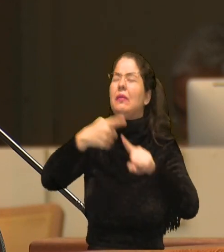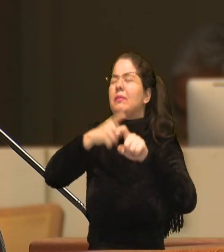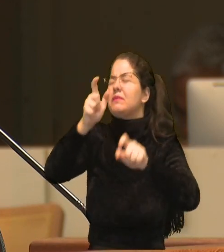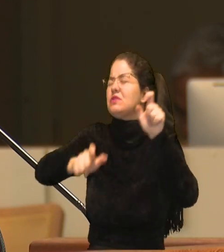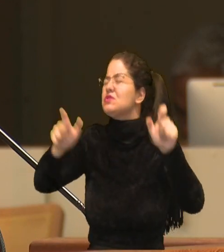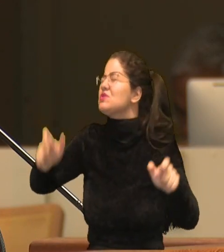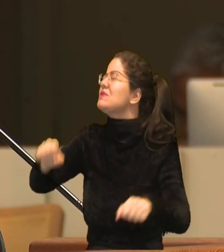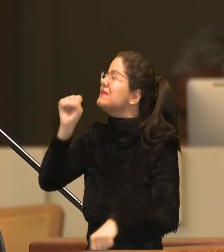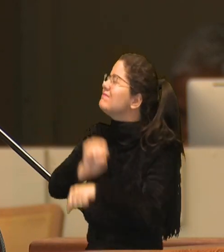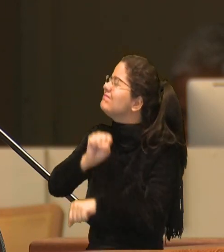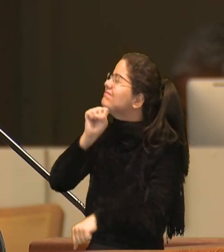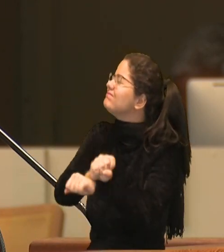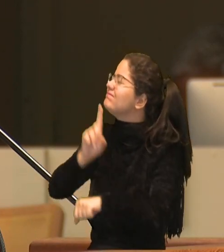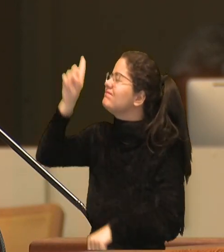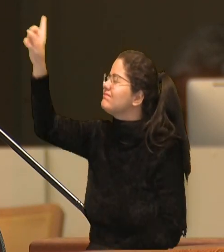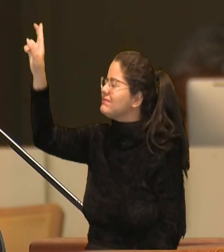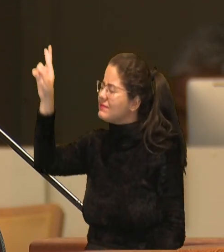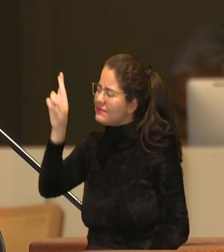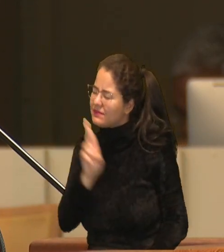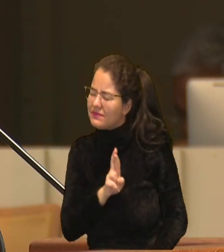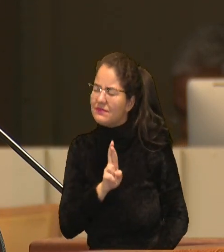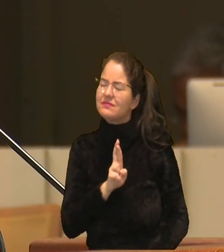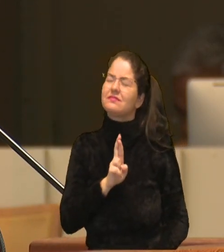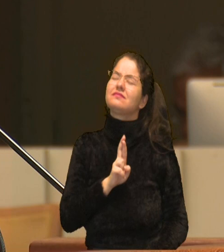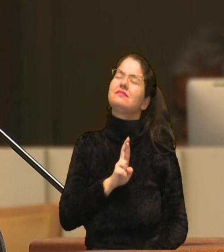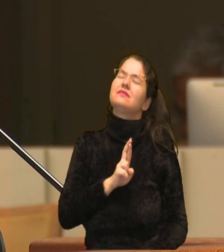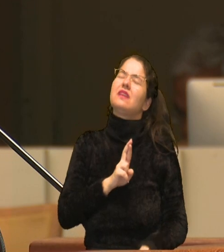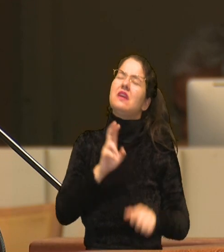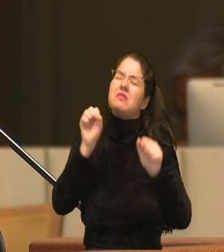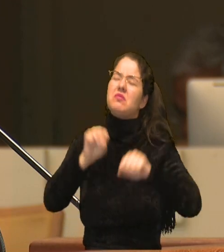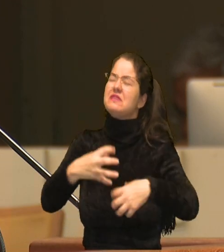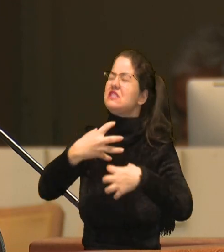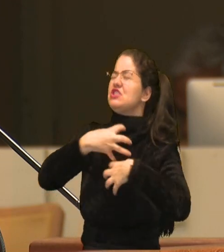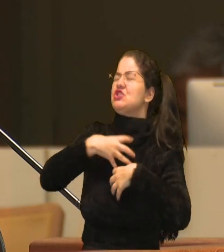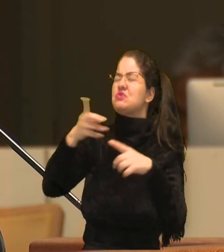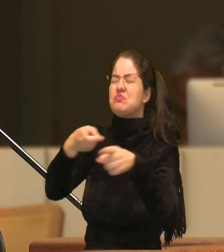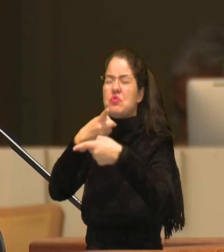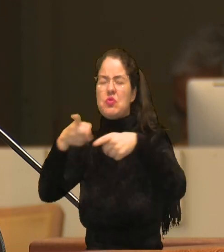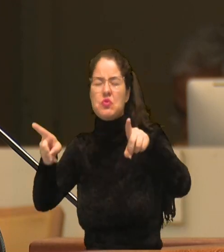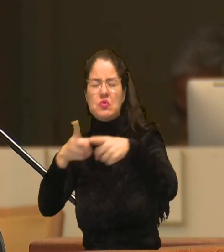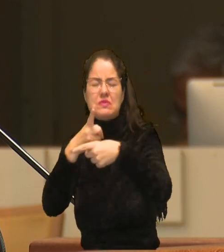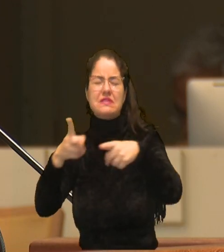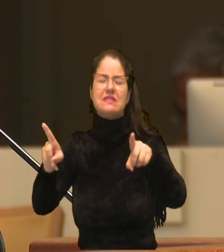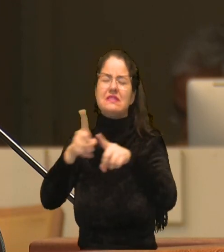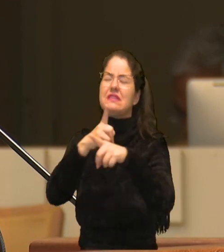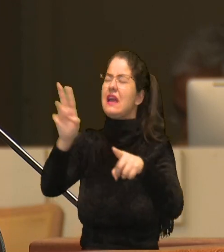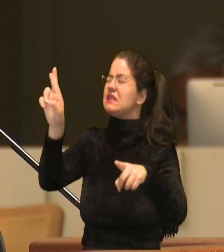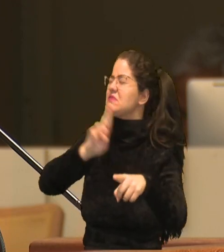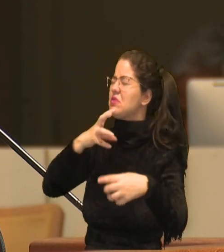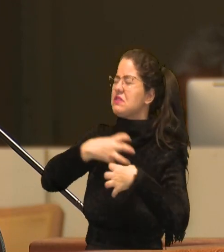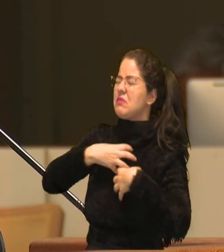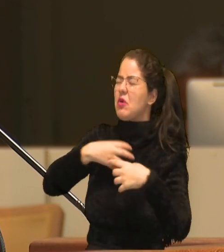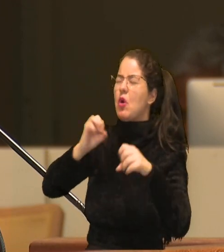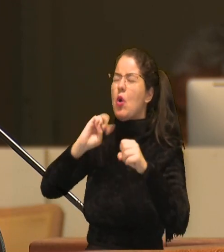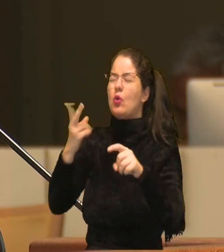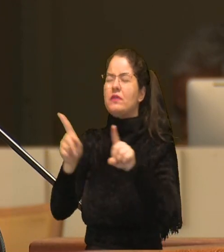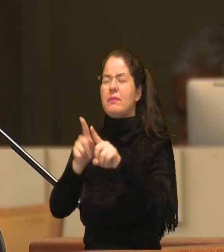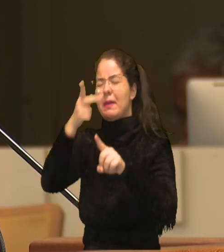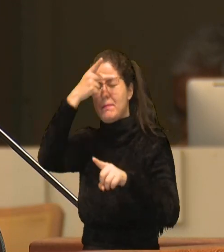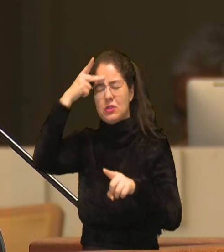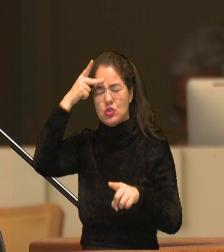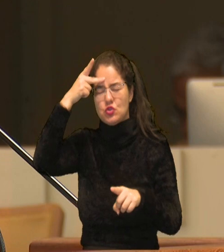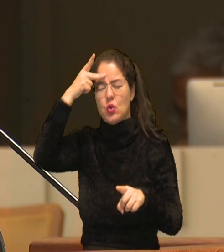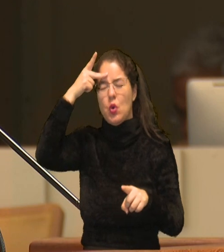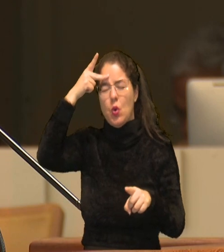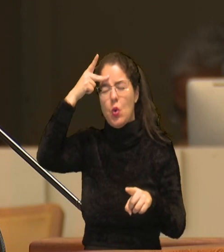a resposta, ó Pai. Seja ela através da música, Senhor Deus, seja através de um irmão, de um filho Teu usado pelo